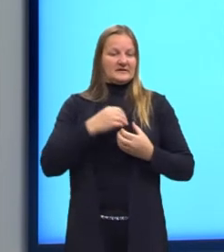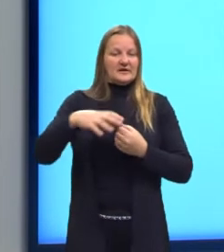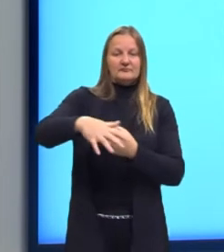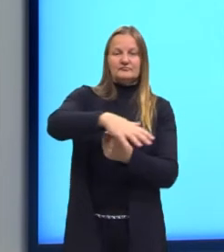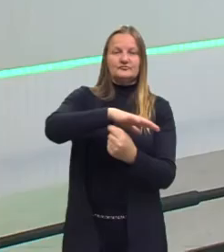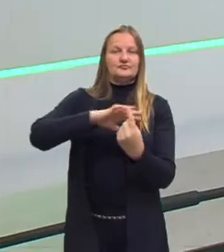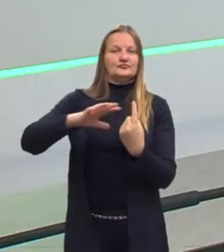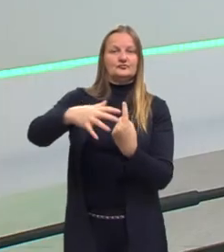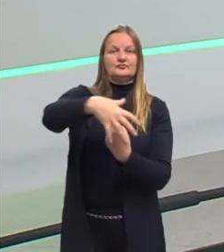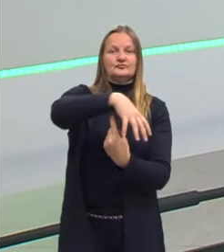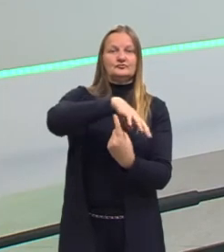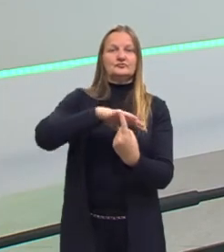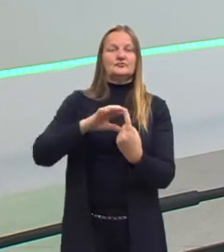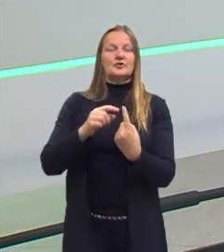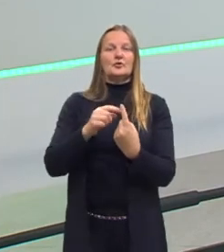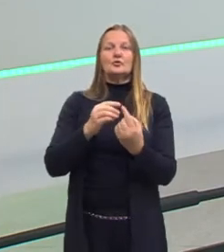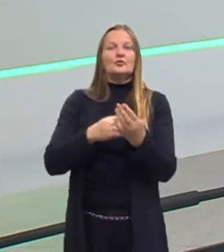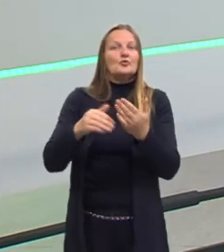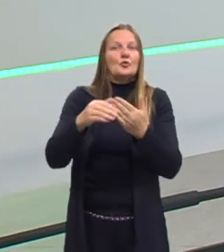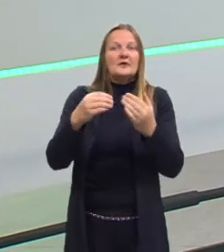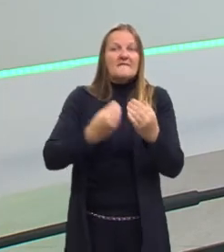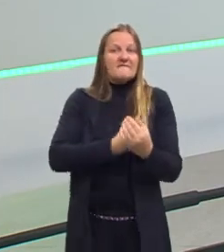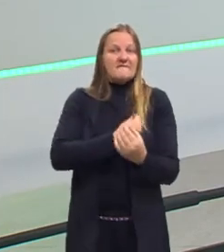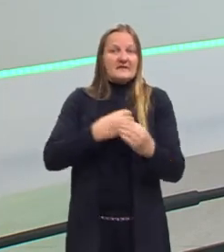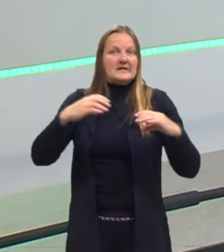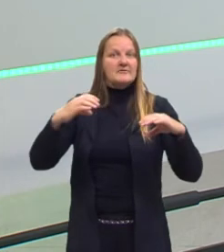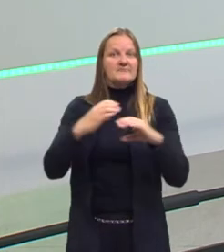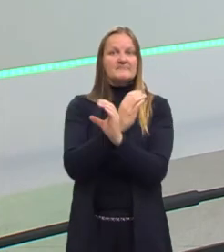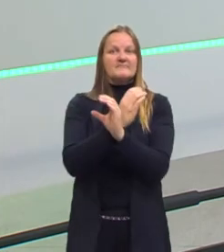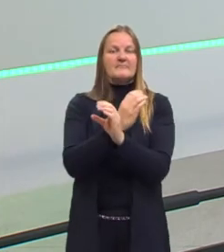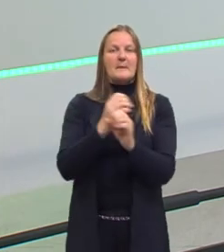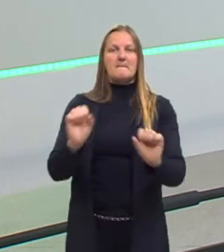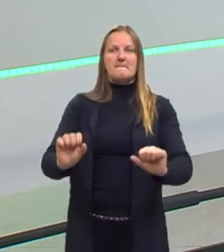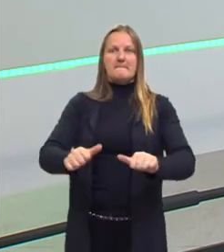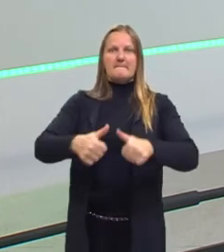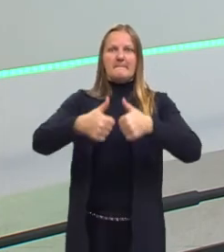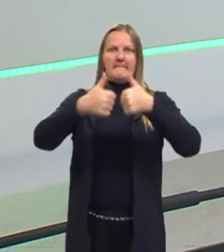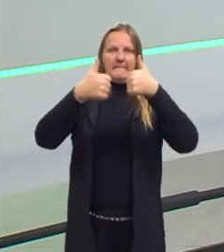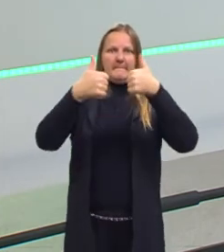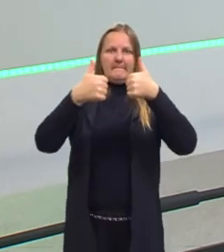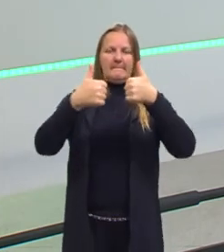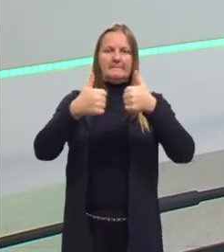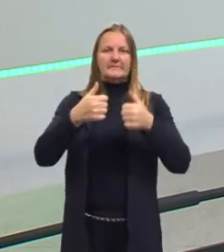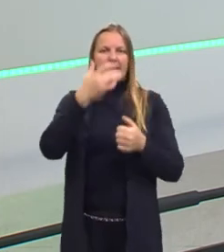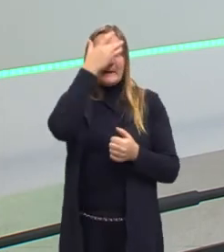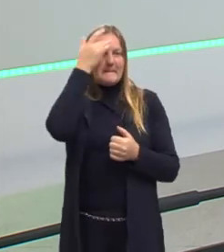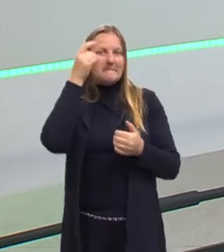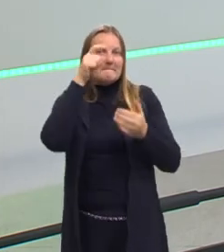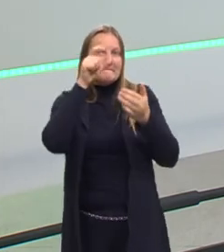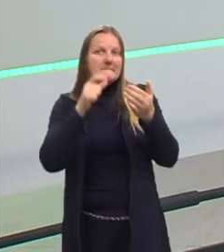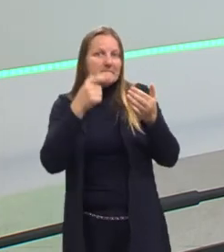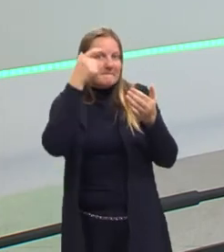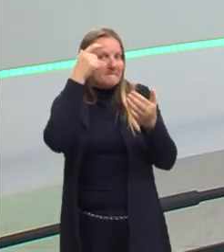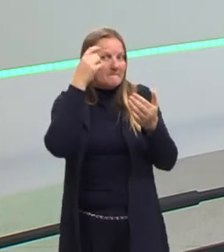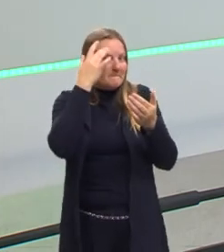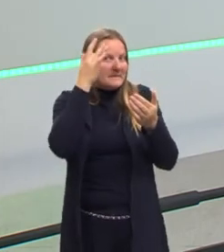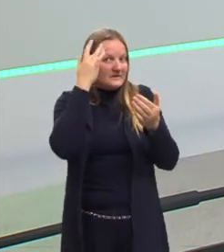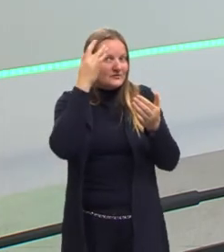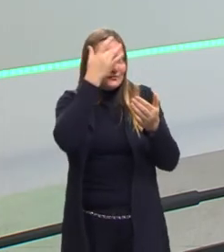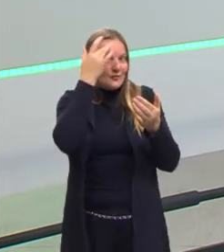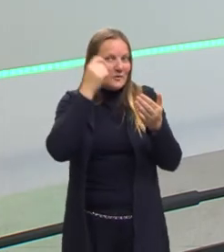então eu tô antecipando com uma situação hipotética aqui é o que o autor desse texto nota 1000